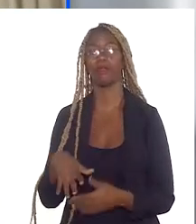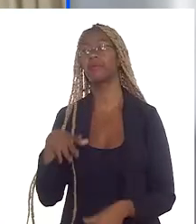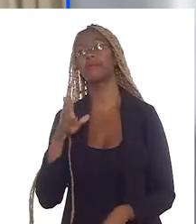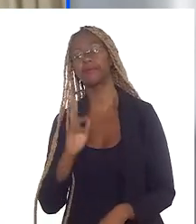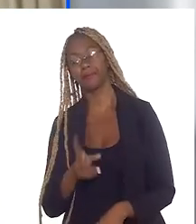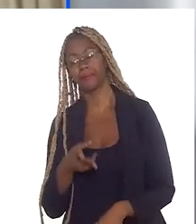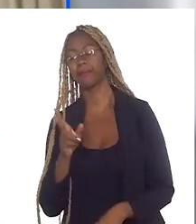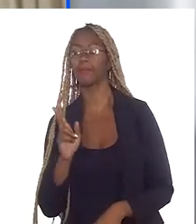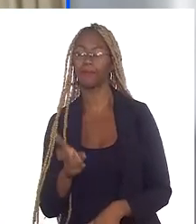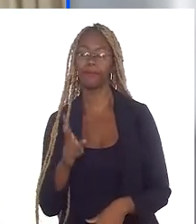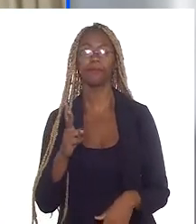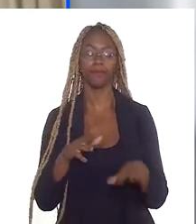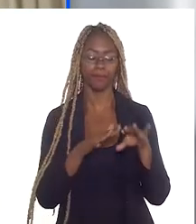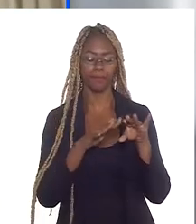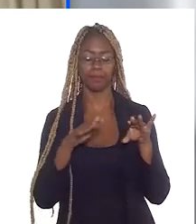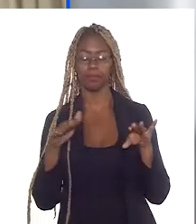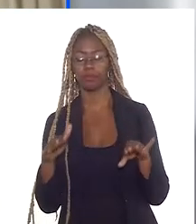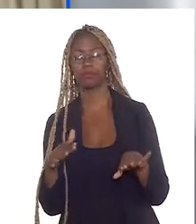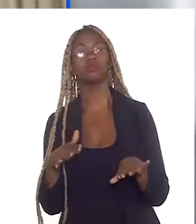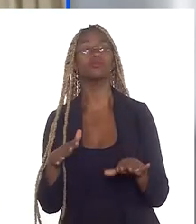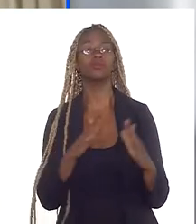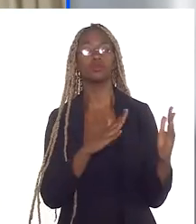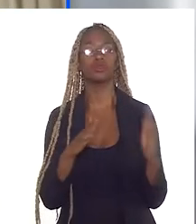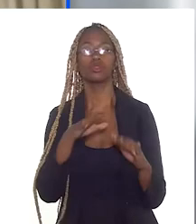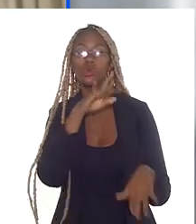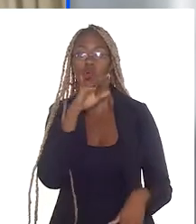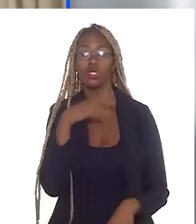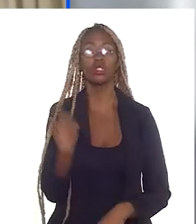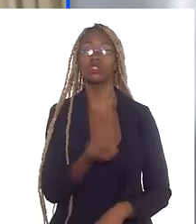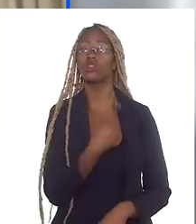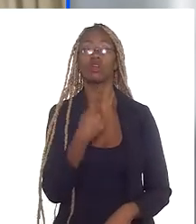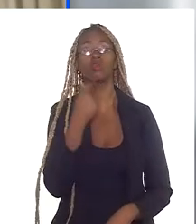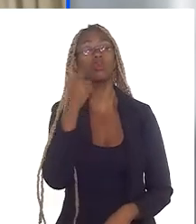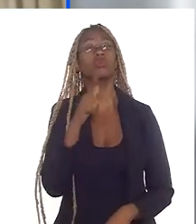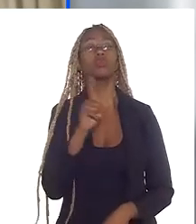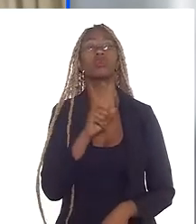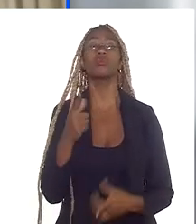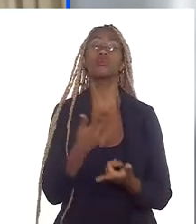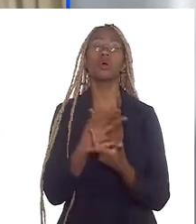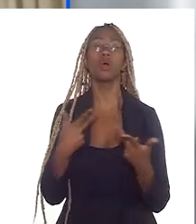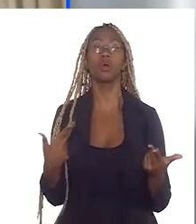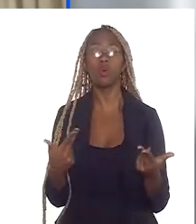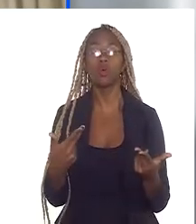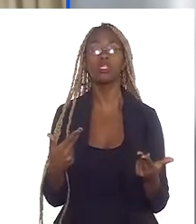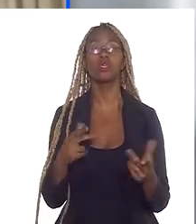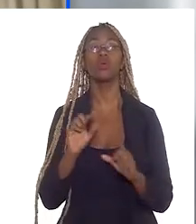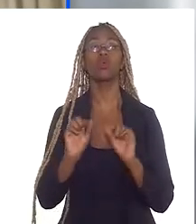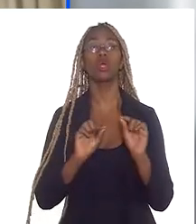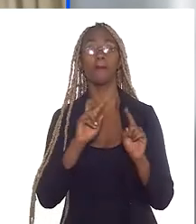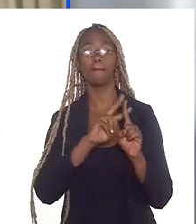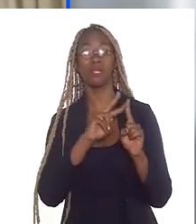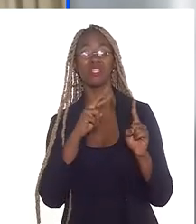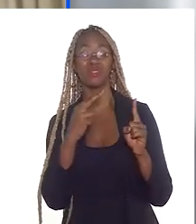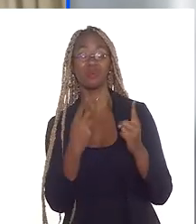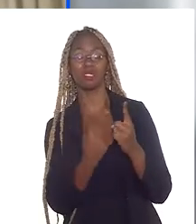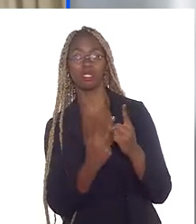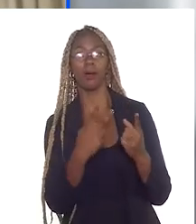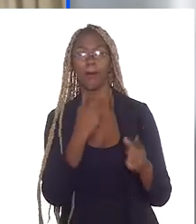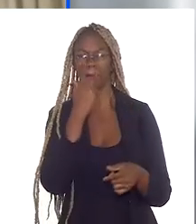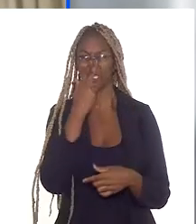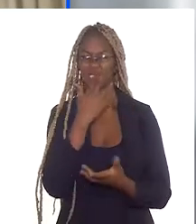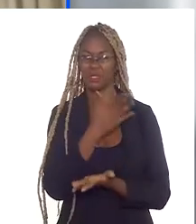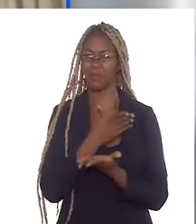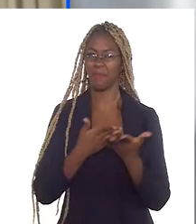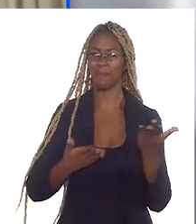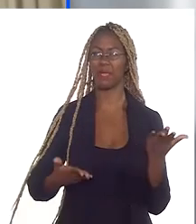outra onda é e aí você não consegue fazer uma coisa que é uma capacidade humana né que é a perspectiva a